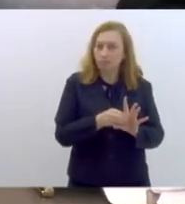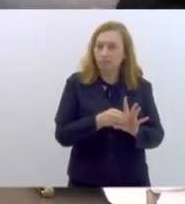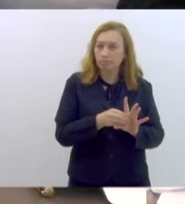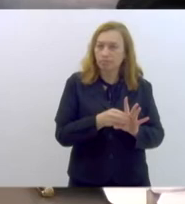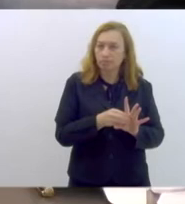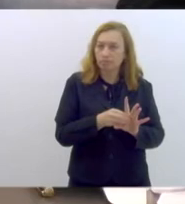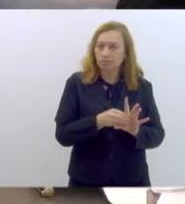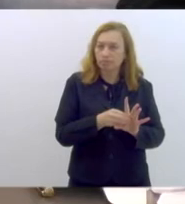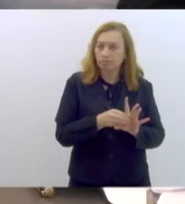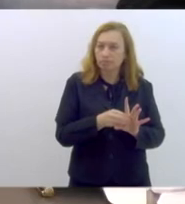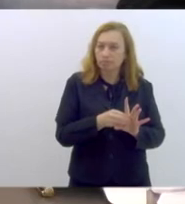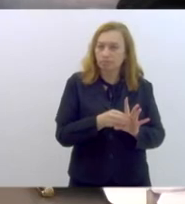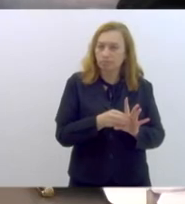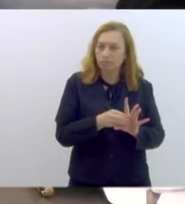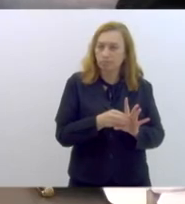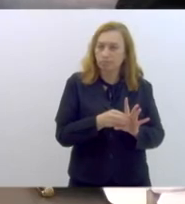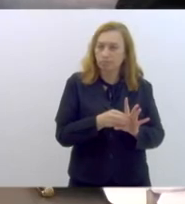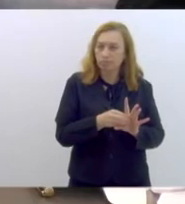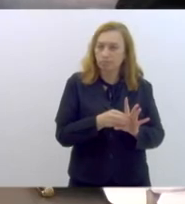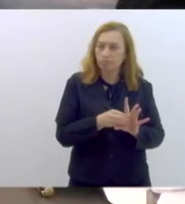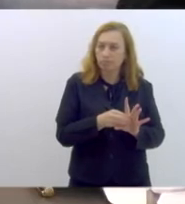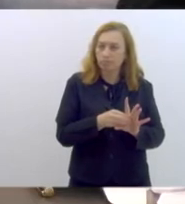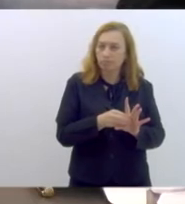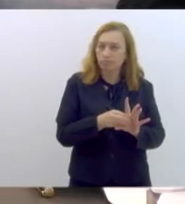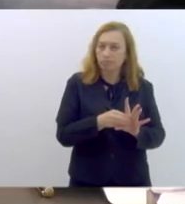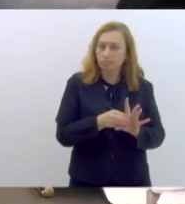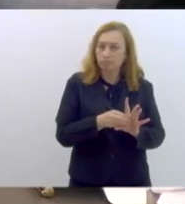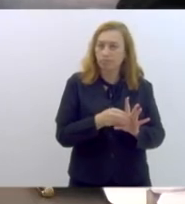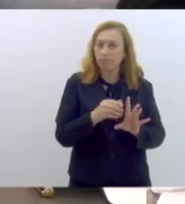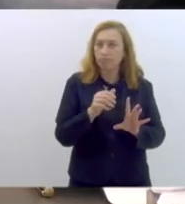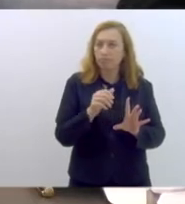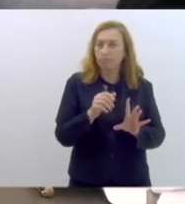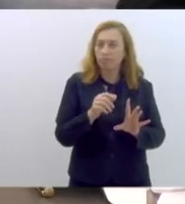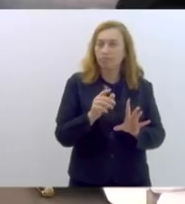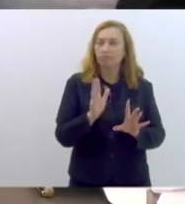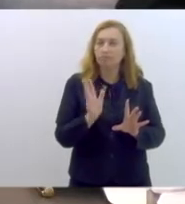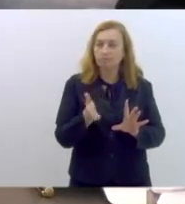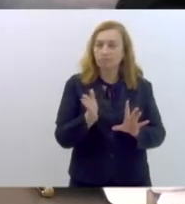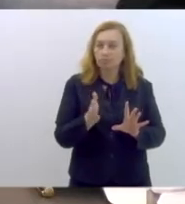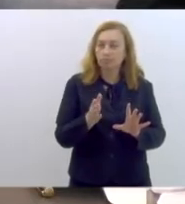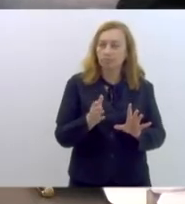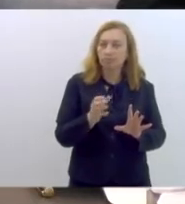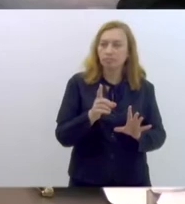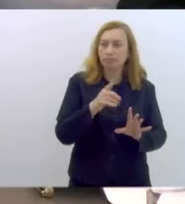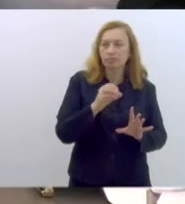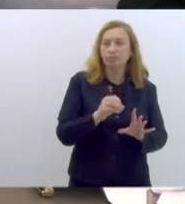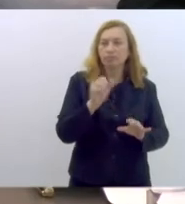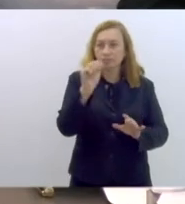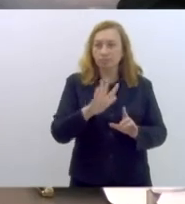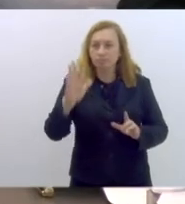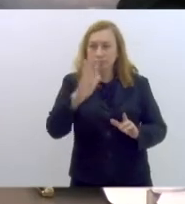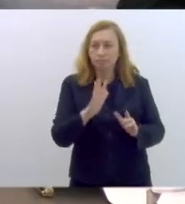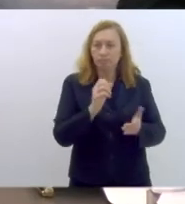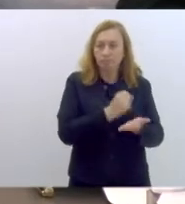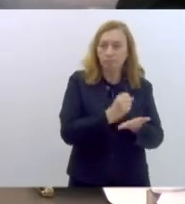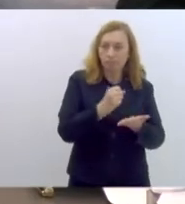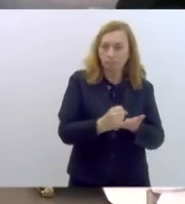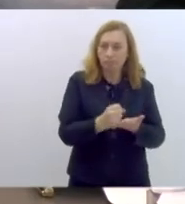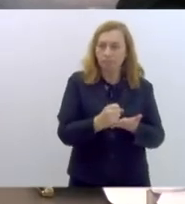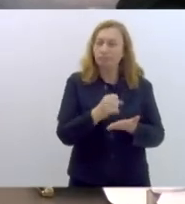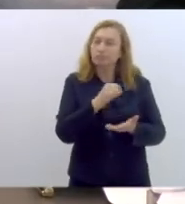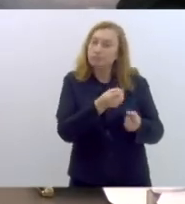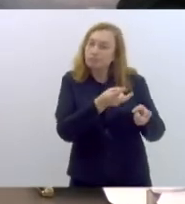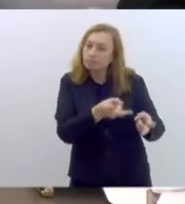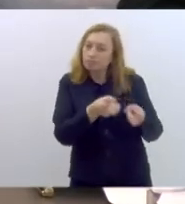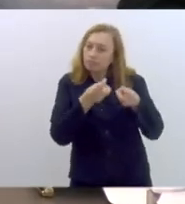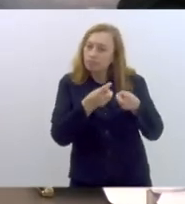incorporado com como adimplente, já está incorporado no saldo devedor geral do contrato. E se observar